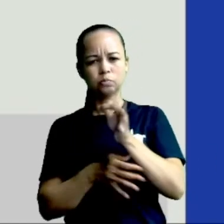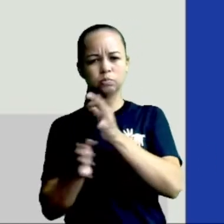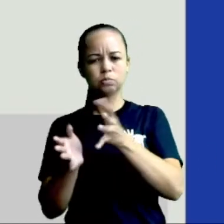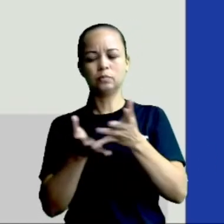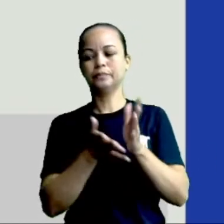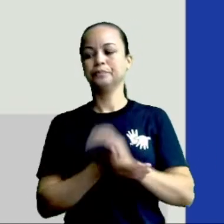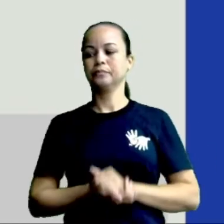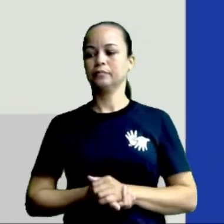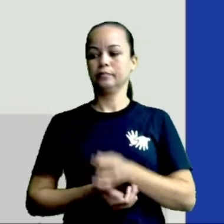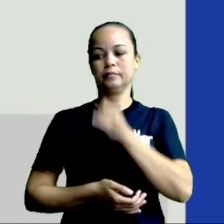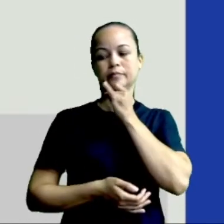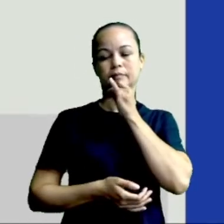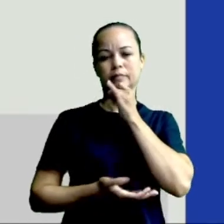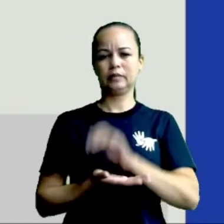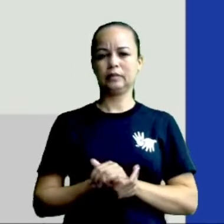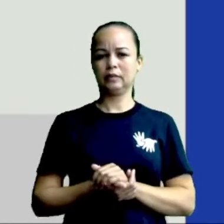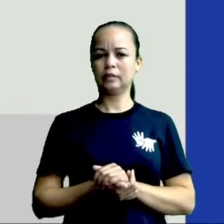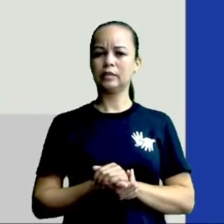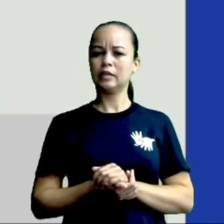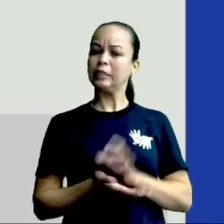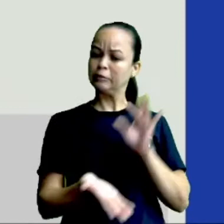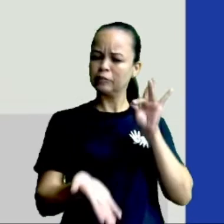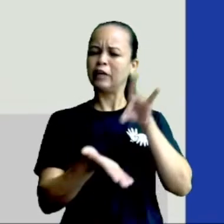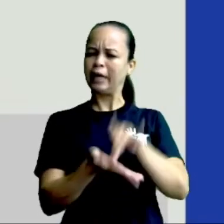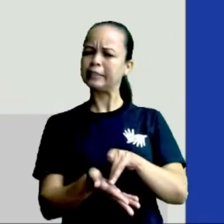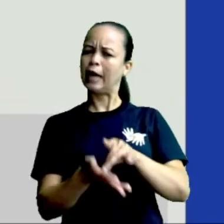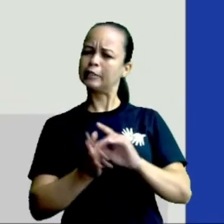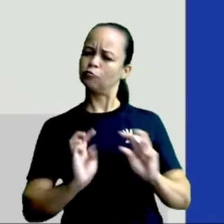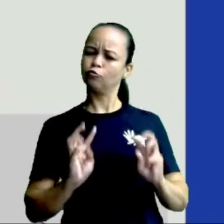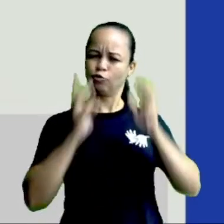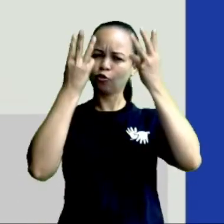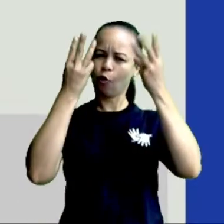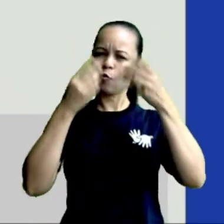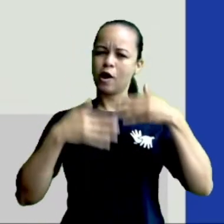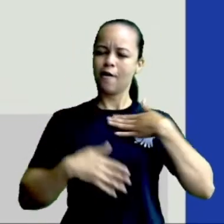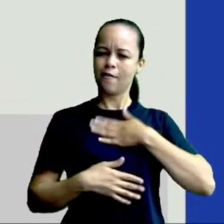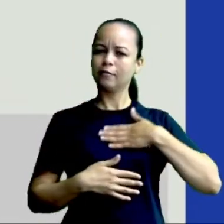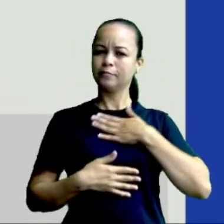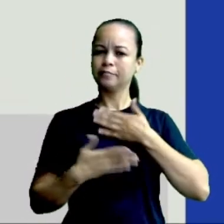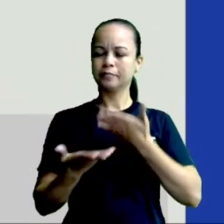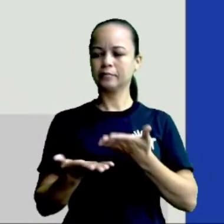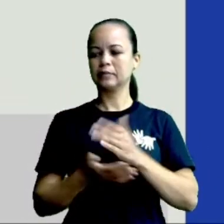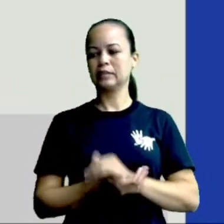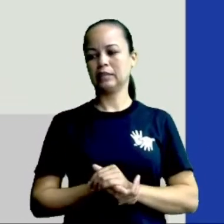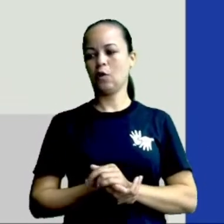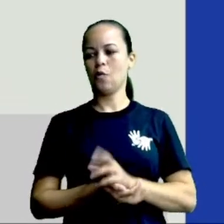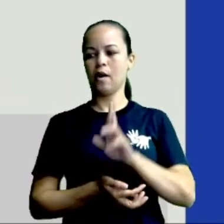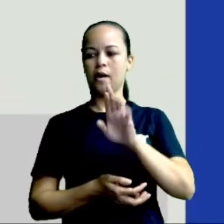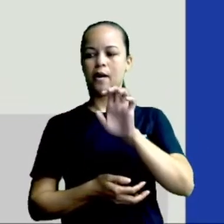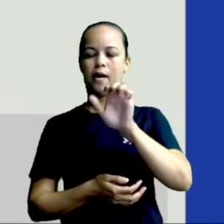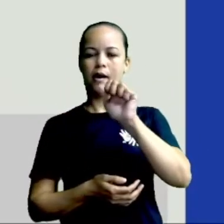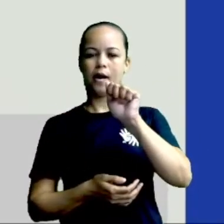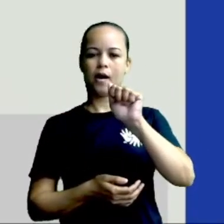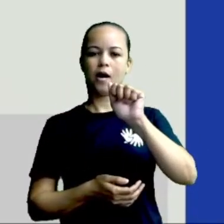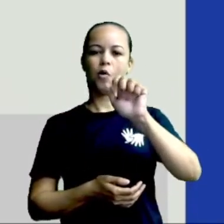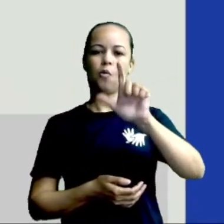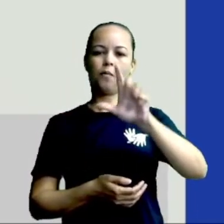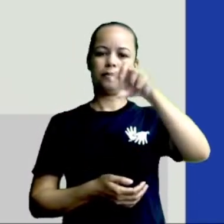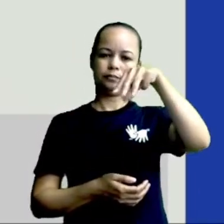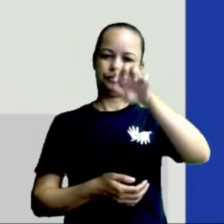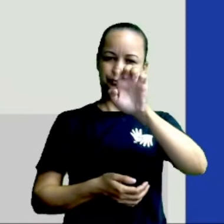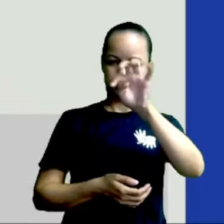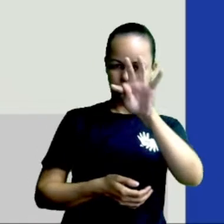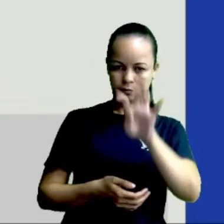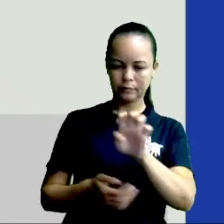Exemplo, ó, estou realmente empolgado com este show. Então, olha lá o advérbio realmente modificando ali.